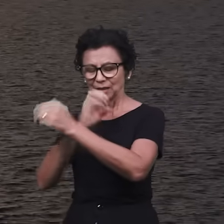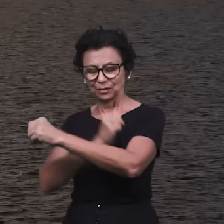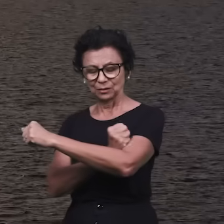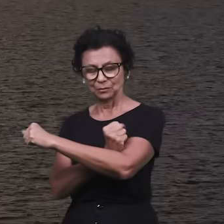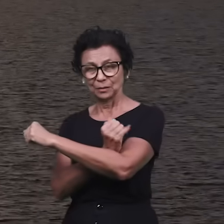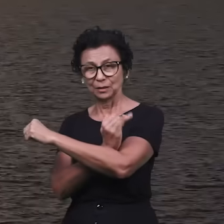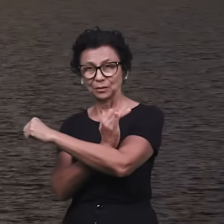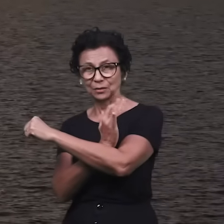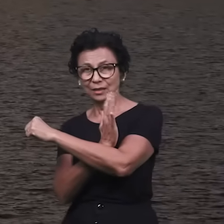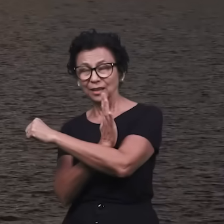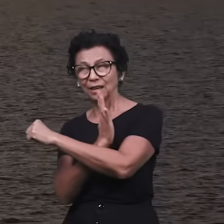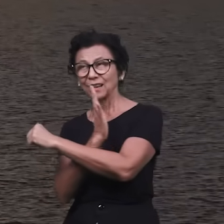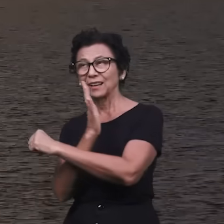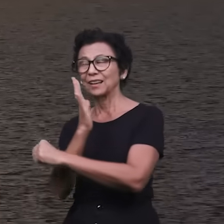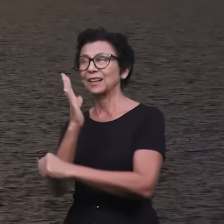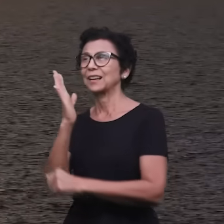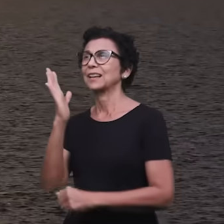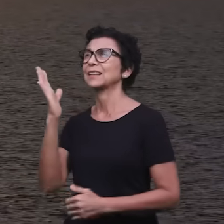ouvirás a minha